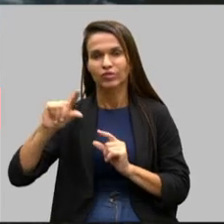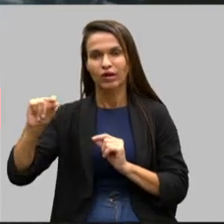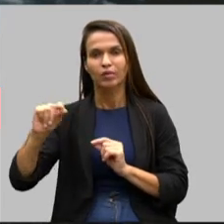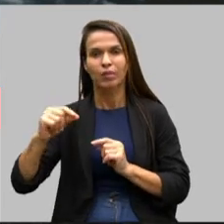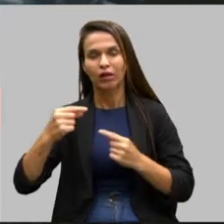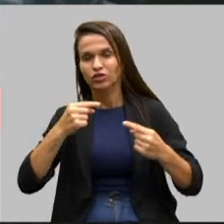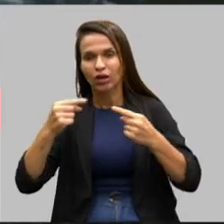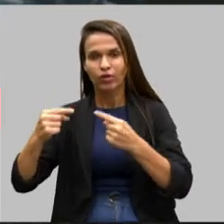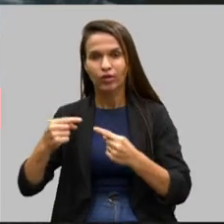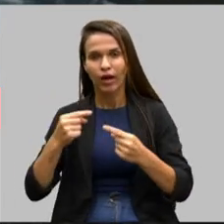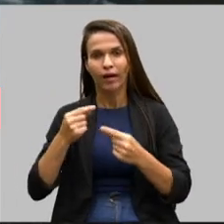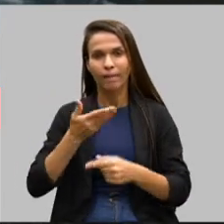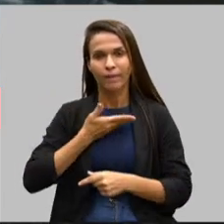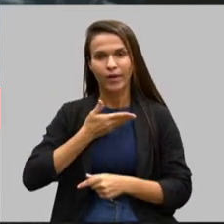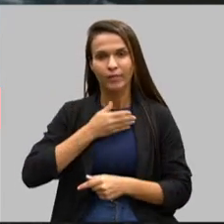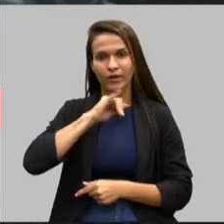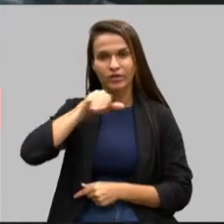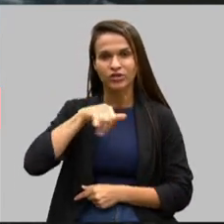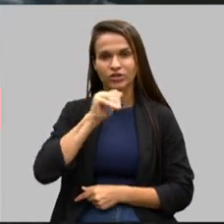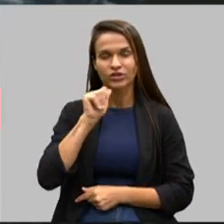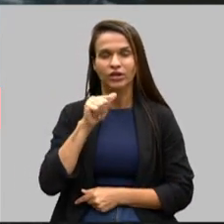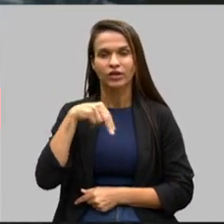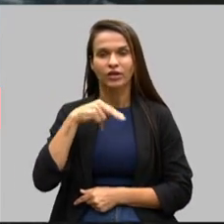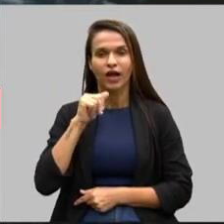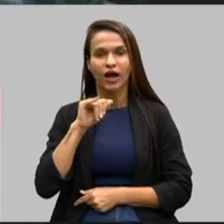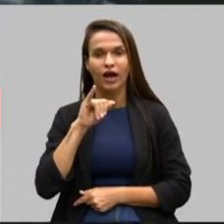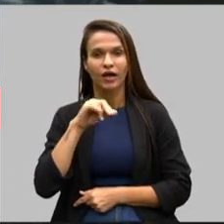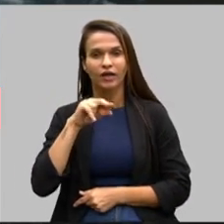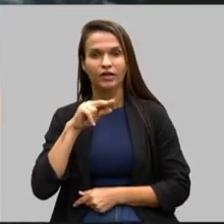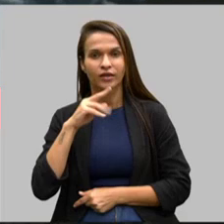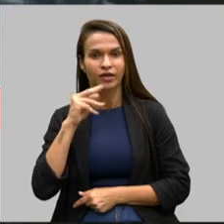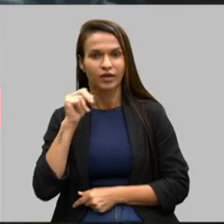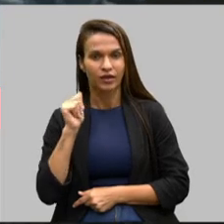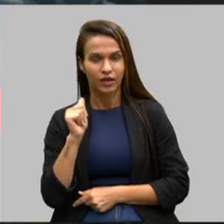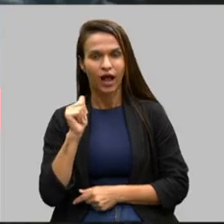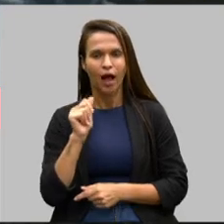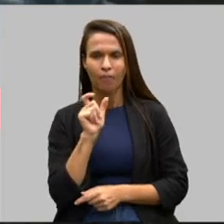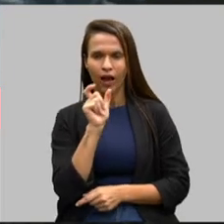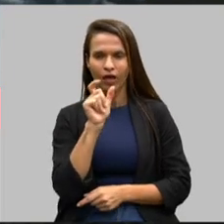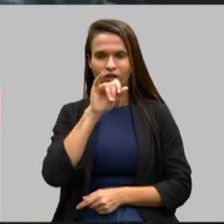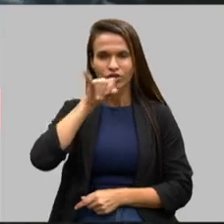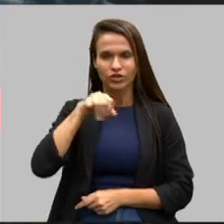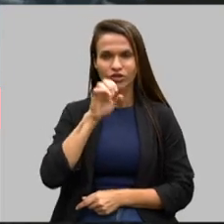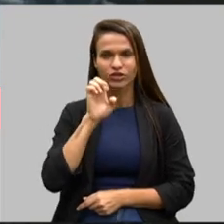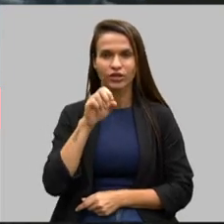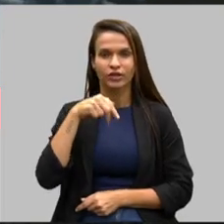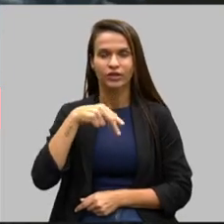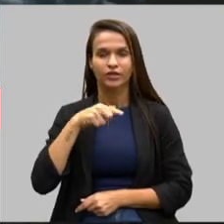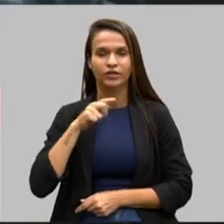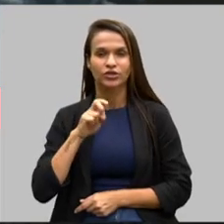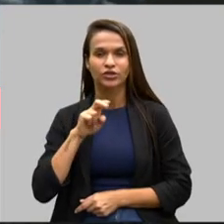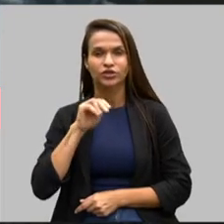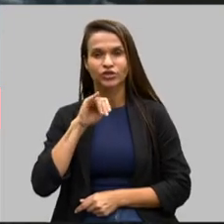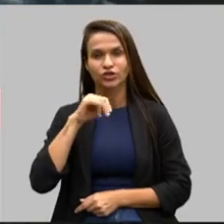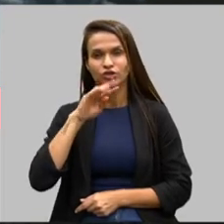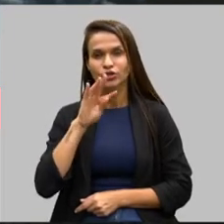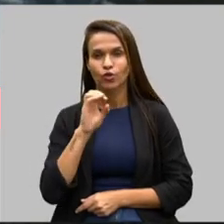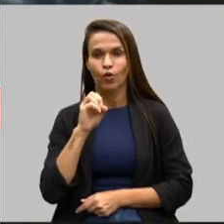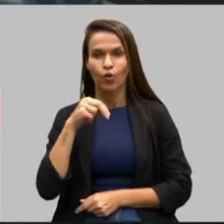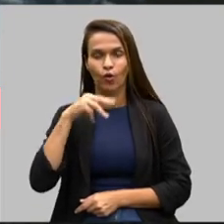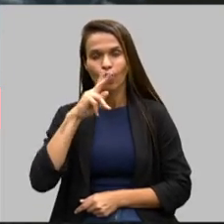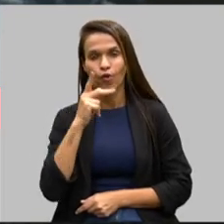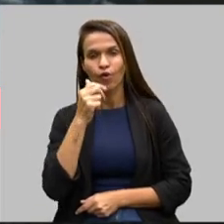Janaína, a palavra Jequitinhonha foi dita várias vezes aqui. Então, eu falei, tenho que falar um